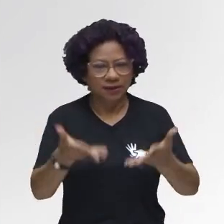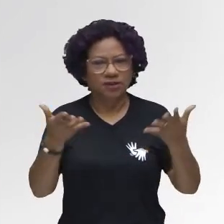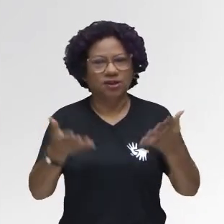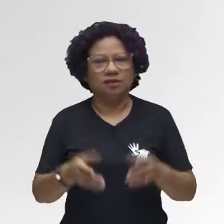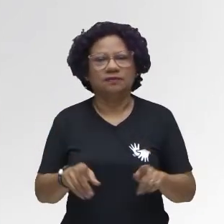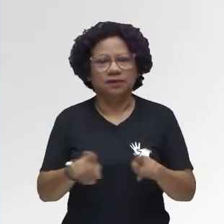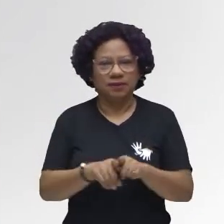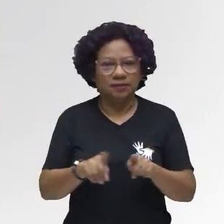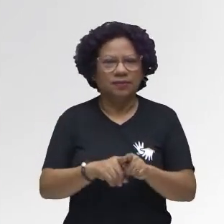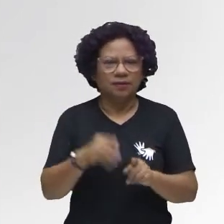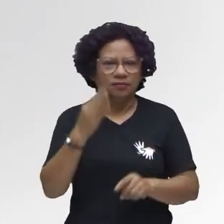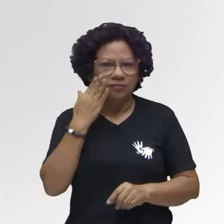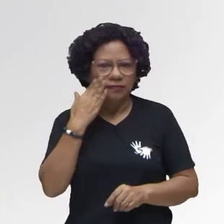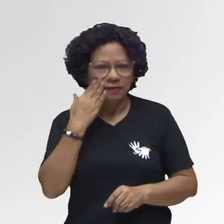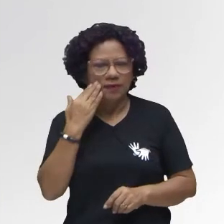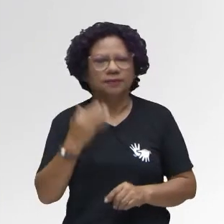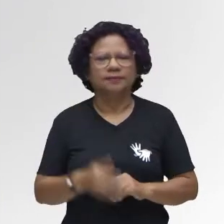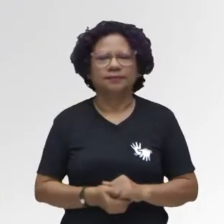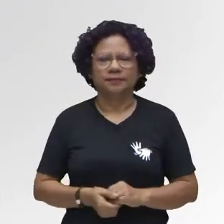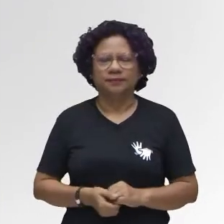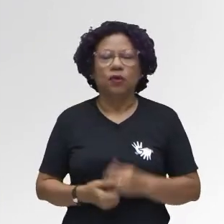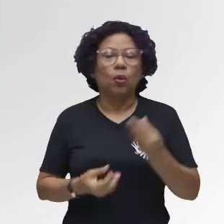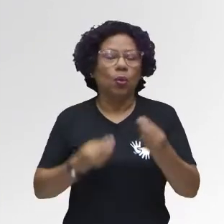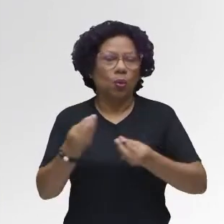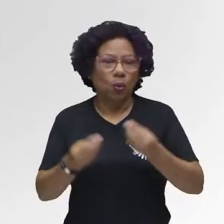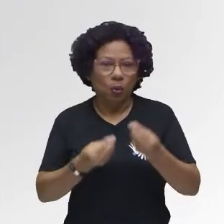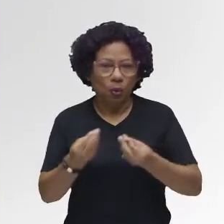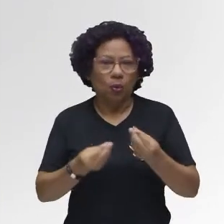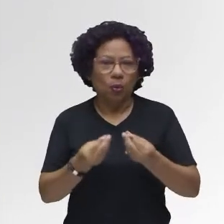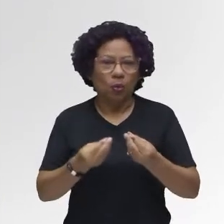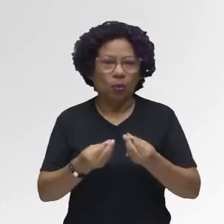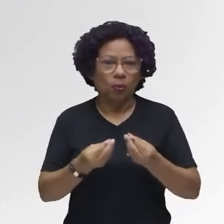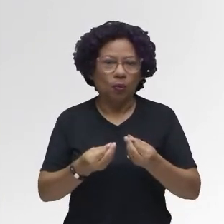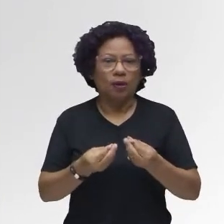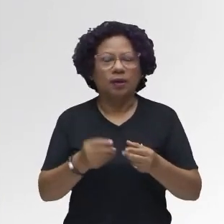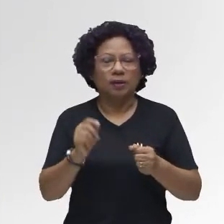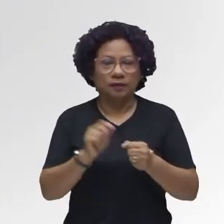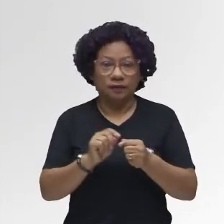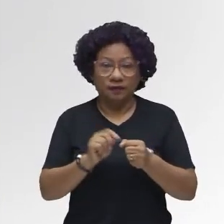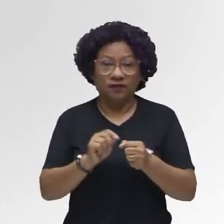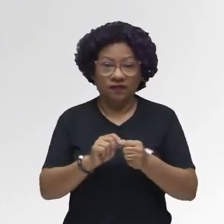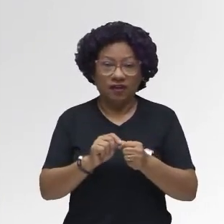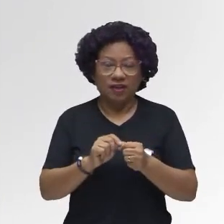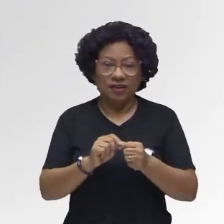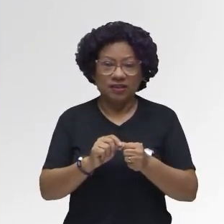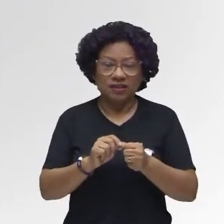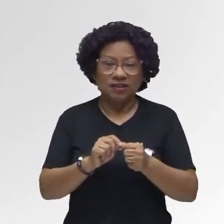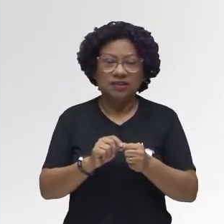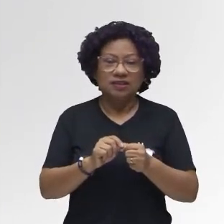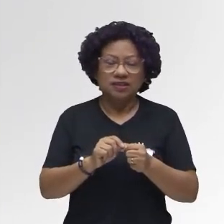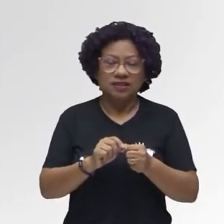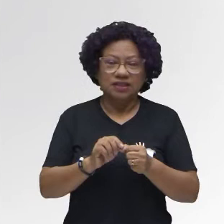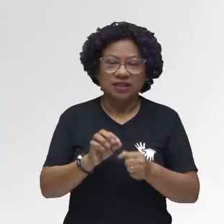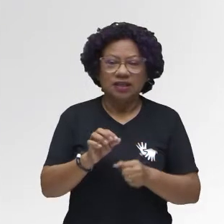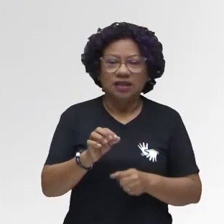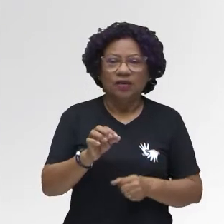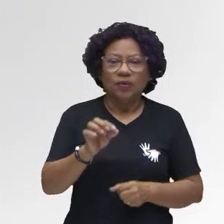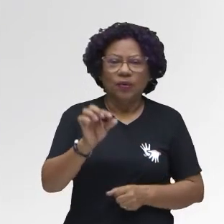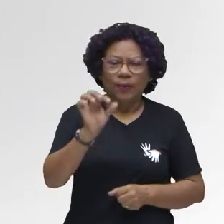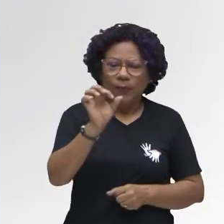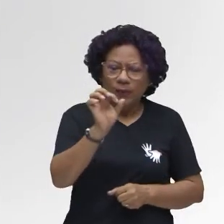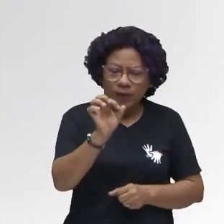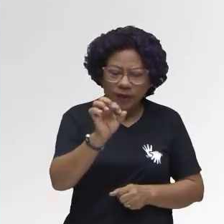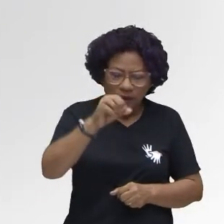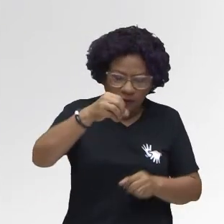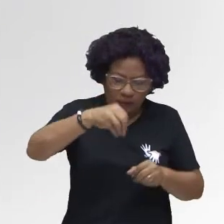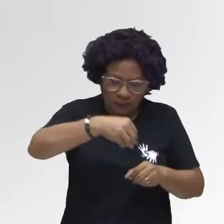lado vocês podem observar como eram as máquinas que já moíam o café. Então a presença da indústria se iniciou